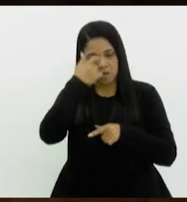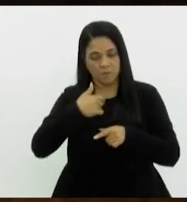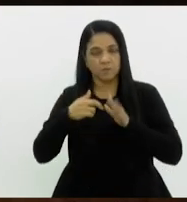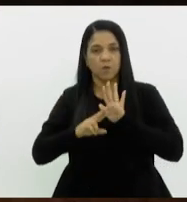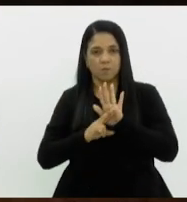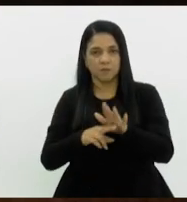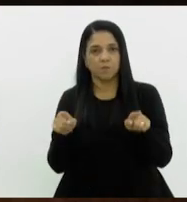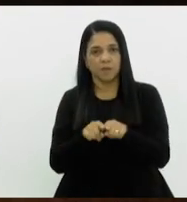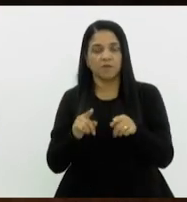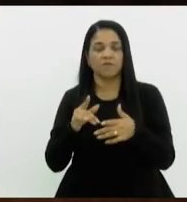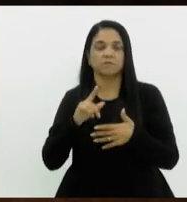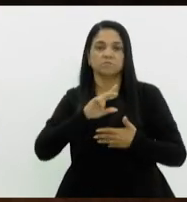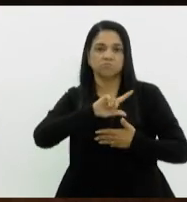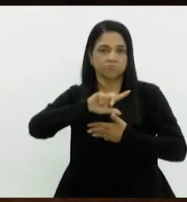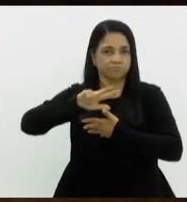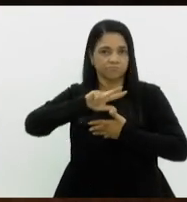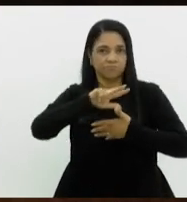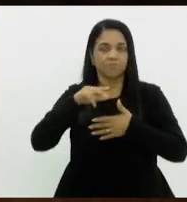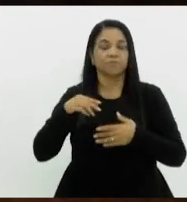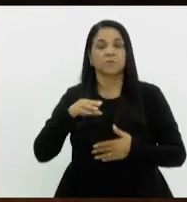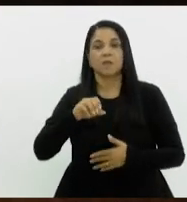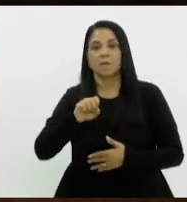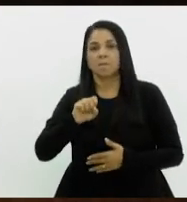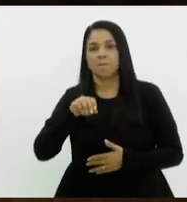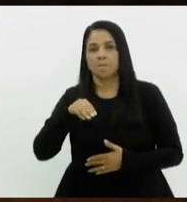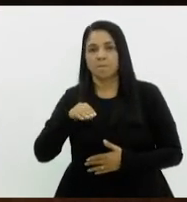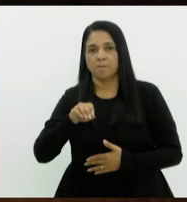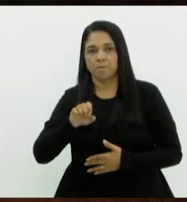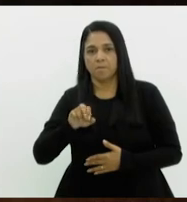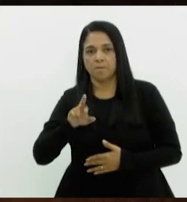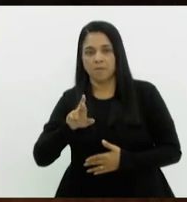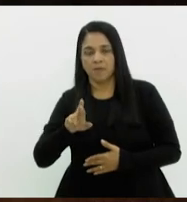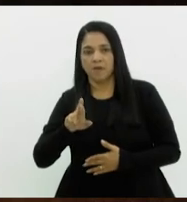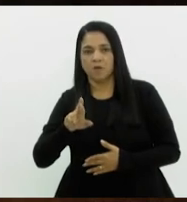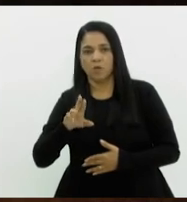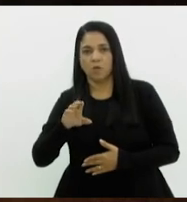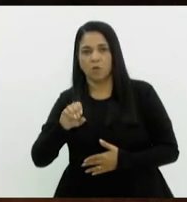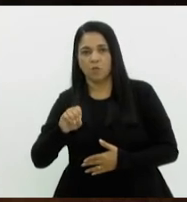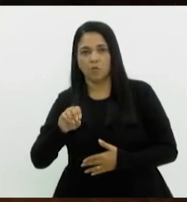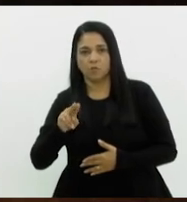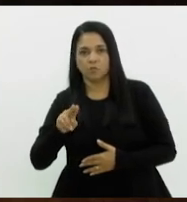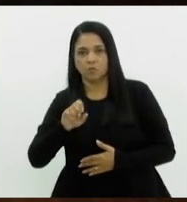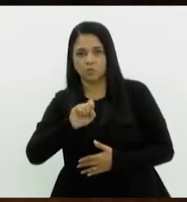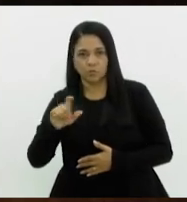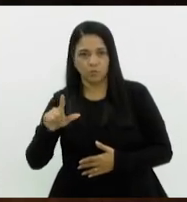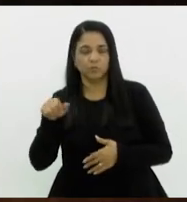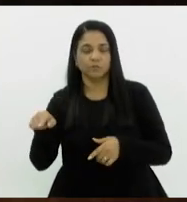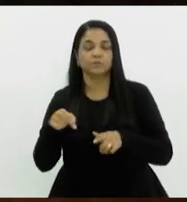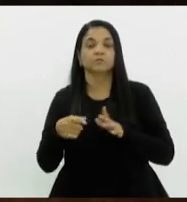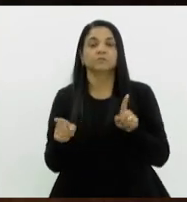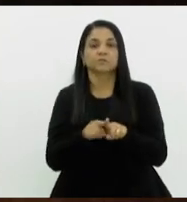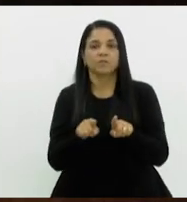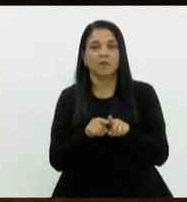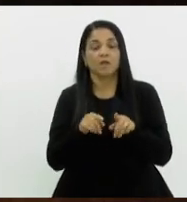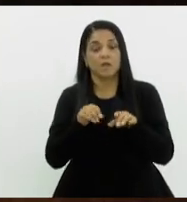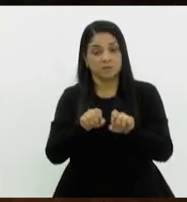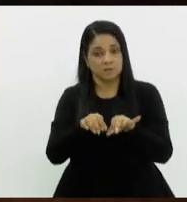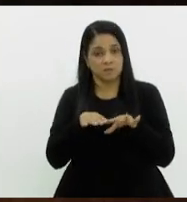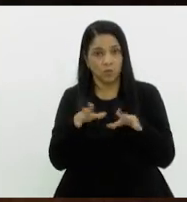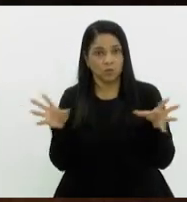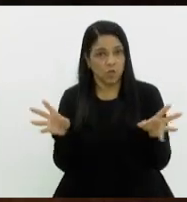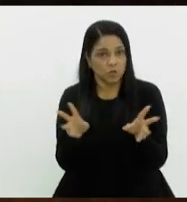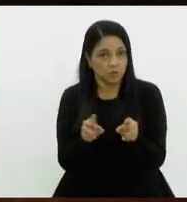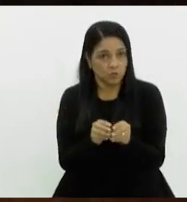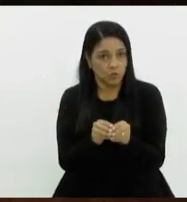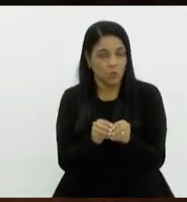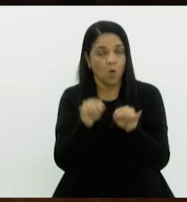Mercosul, agradecer e reconhecer, dignificar o trabalho de Vossa Excelência. Hoje, a sessão praticamente se resumiu